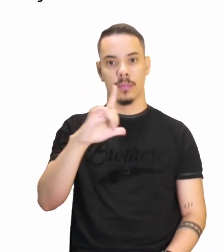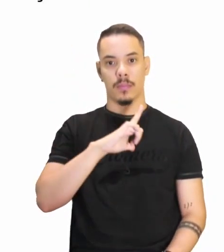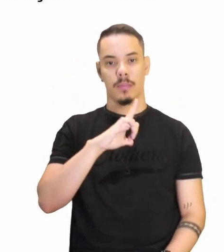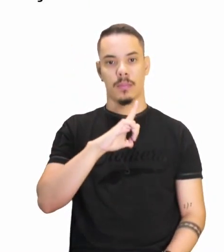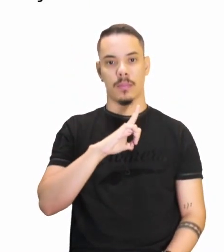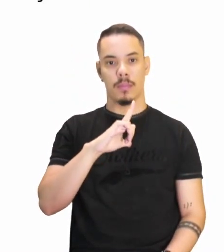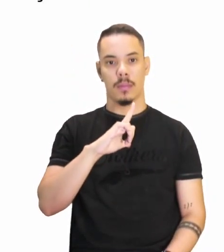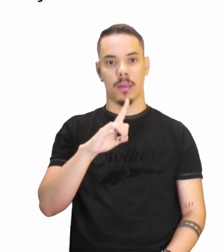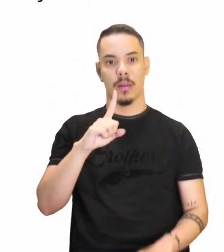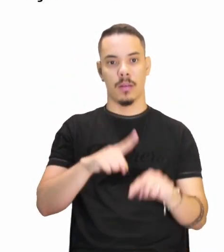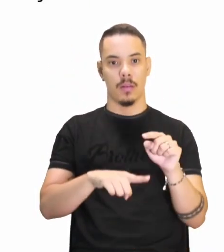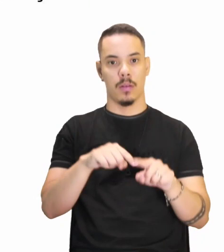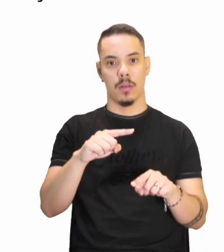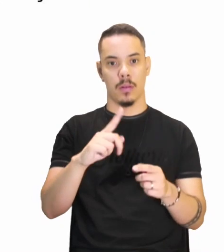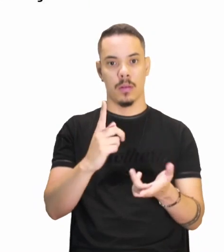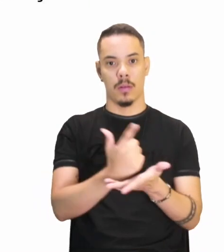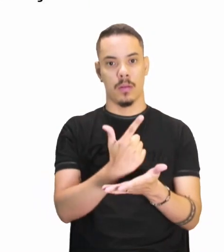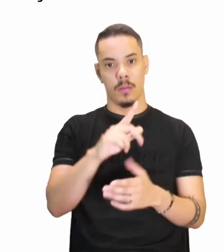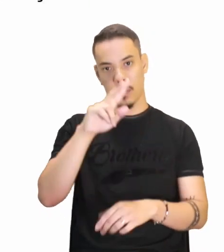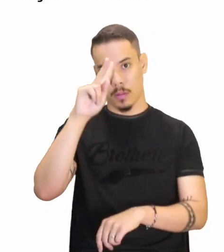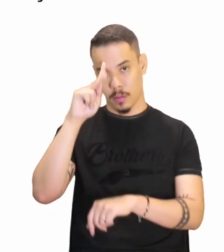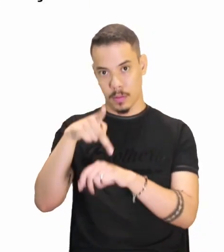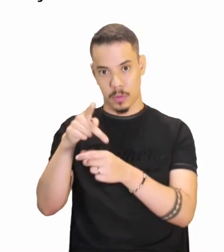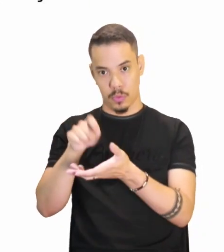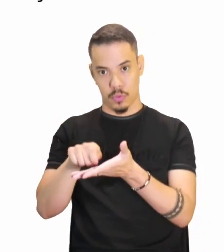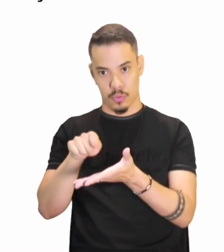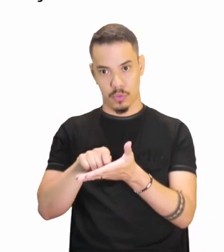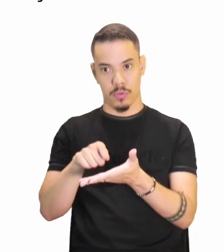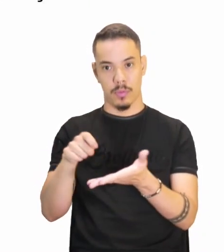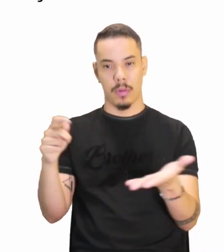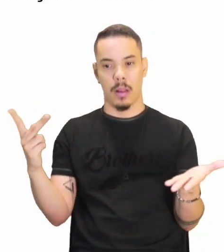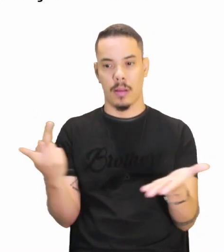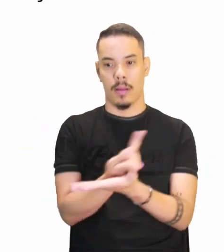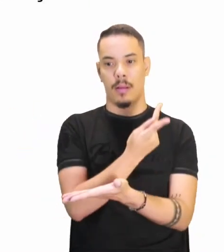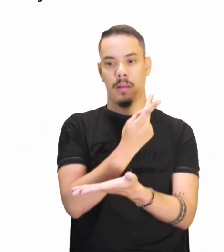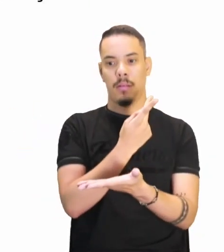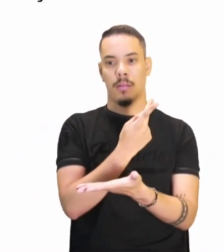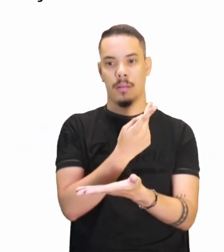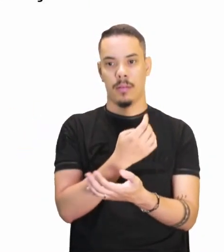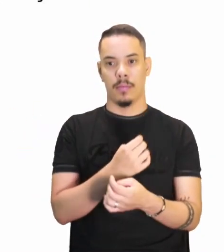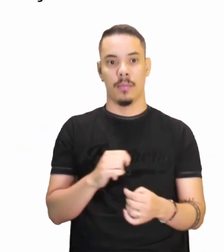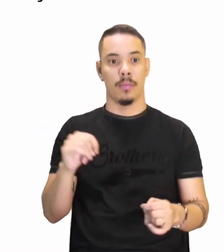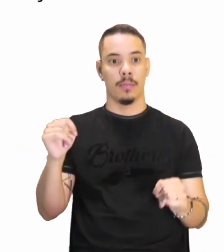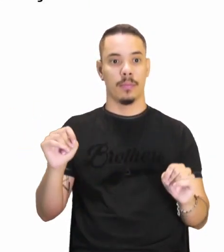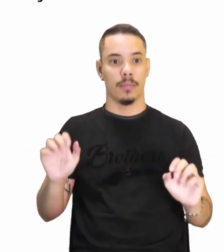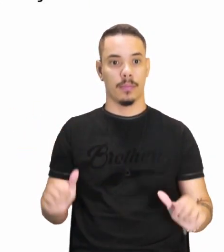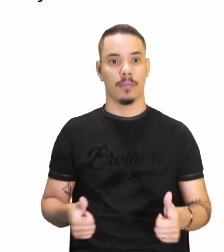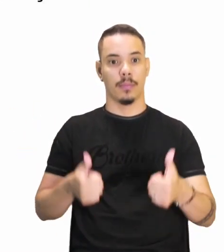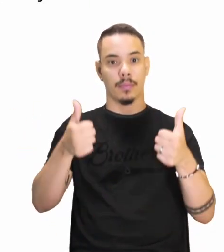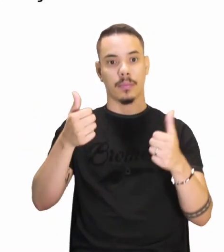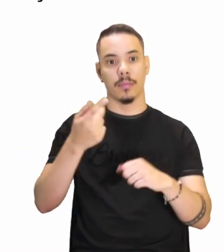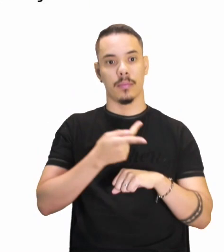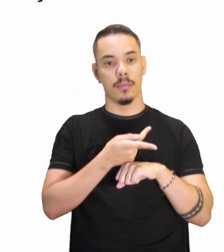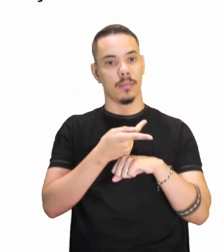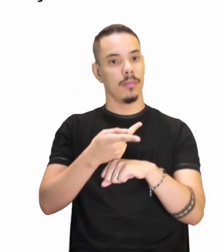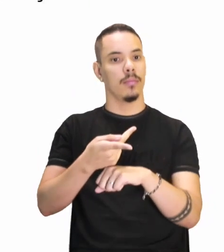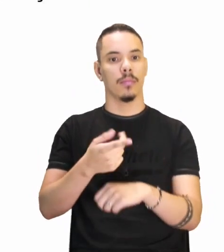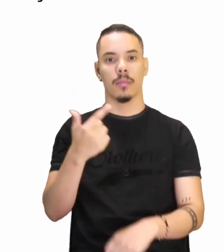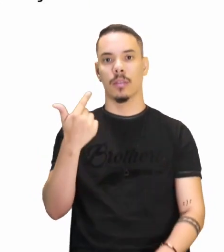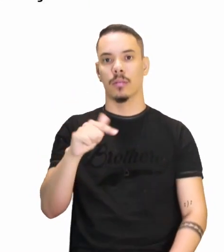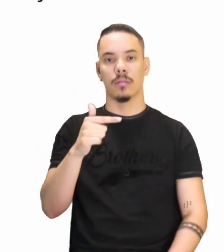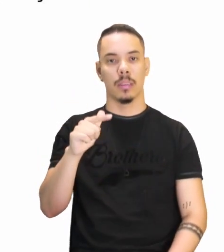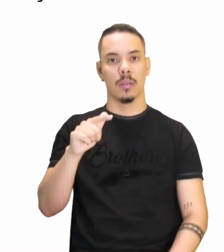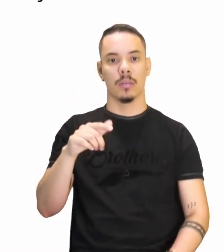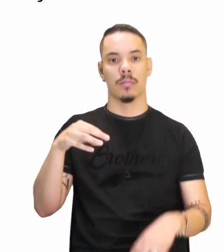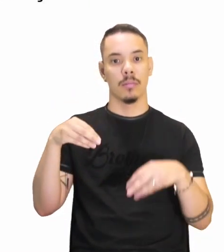entre a obra e o seu autor comete um erro é muito melhor procurar não no